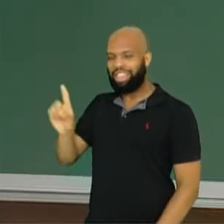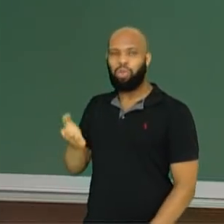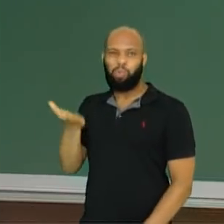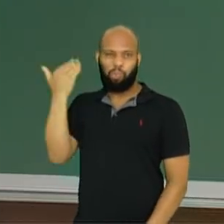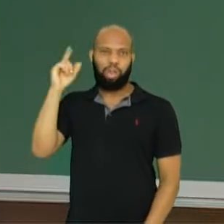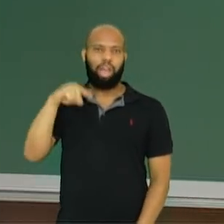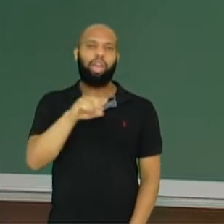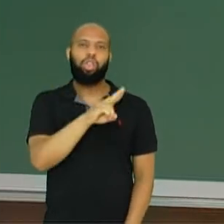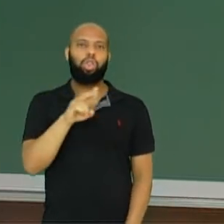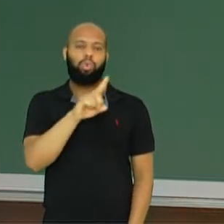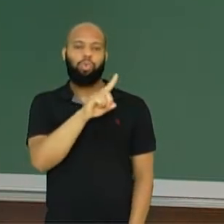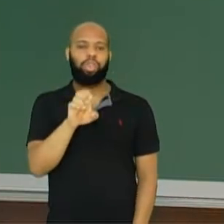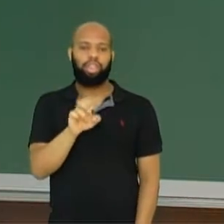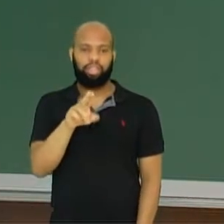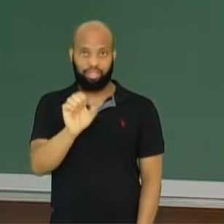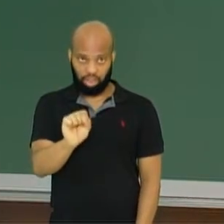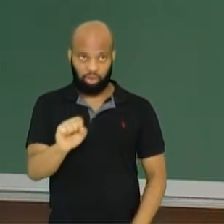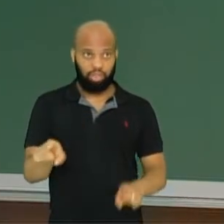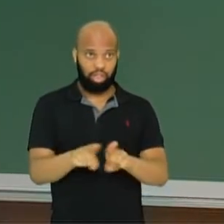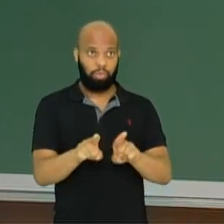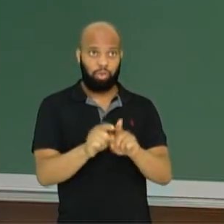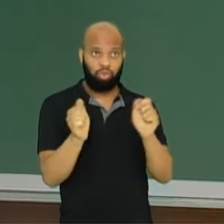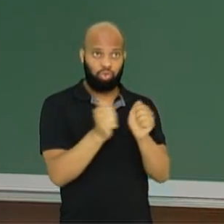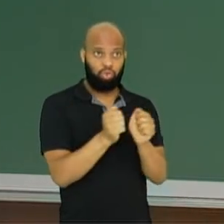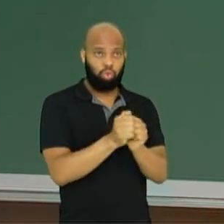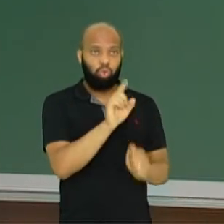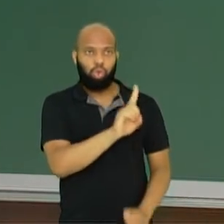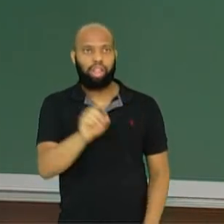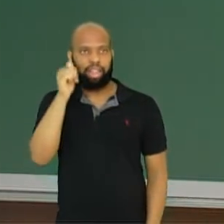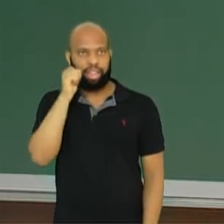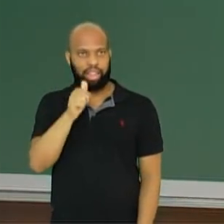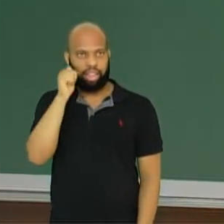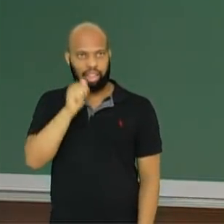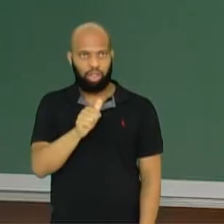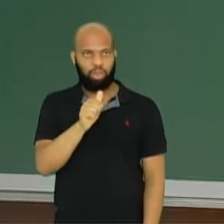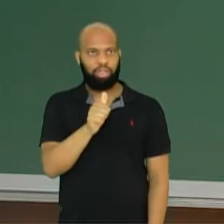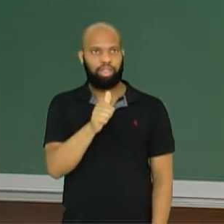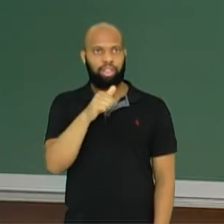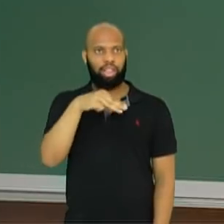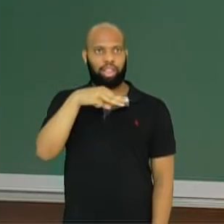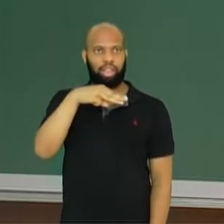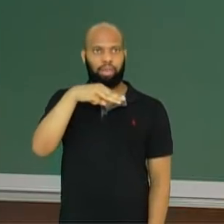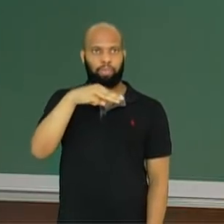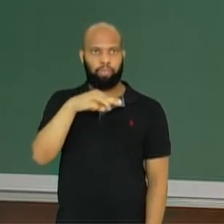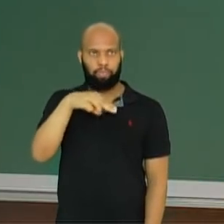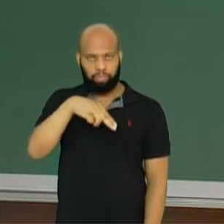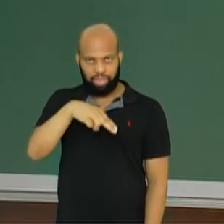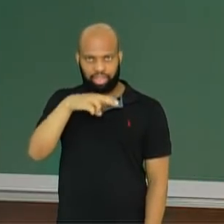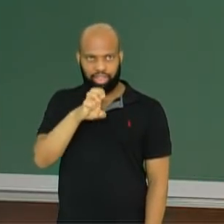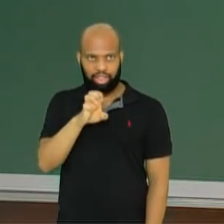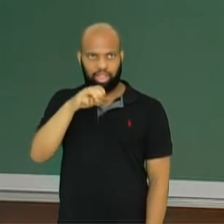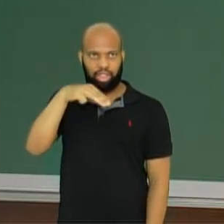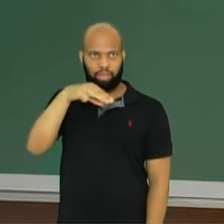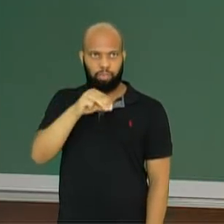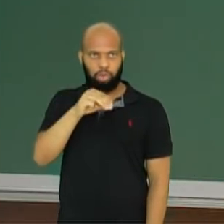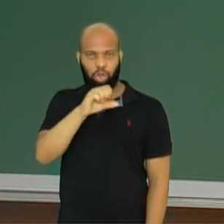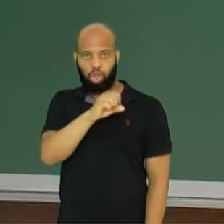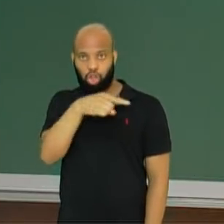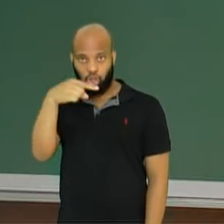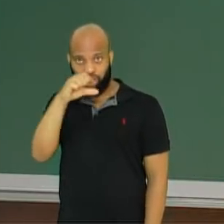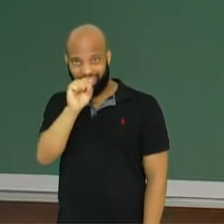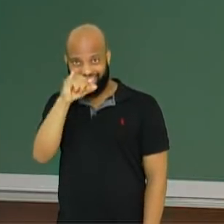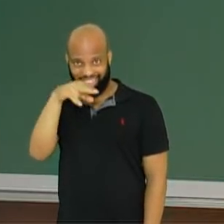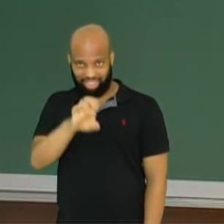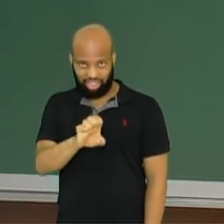Mnemosine, né? Uma das titãs, na verdade, da memória. Olha que bacana, memória não é por acaso o termo museu, inclusive, porque é uma titã da